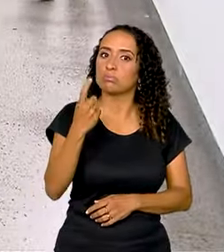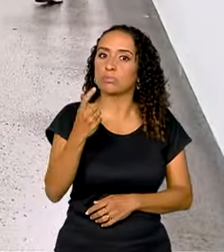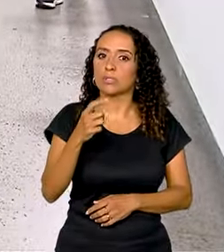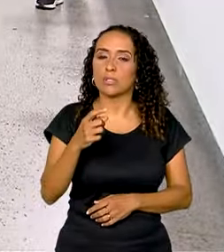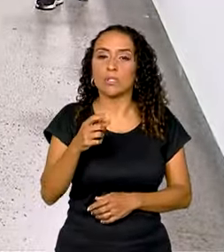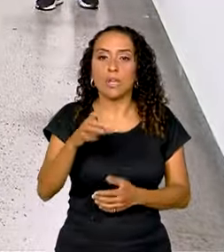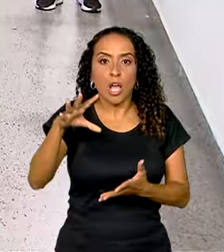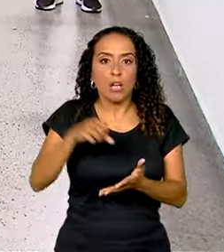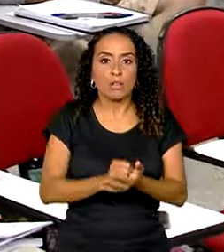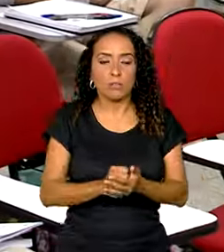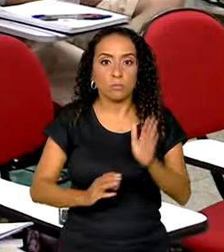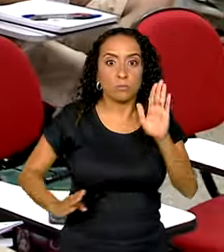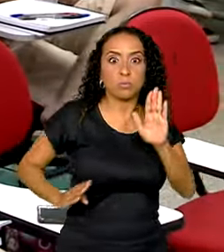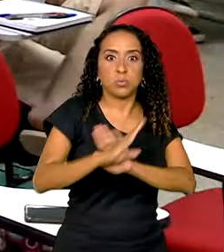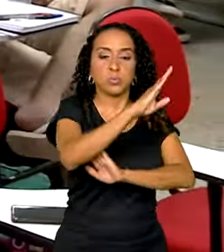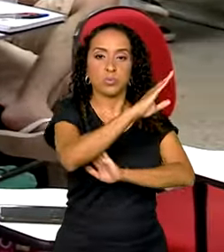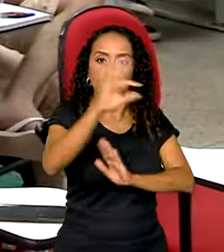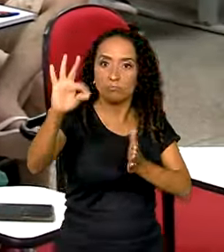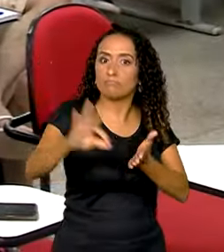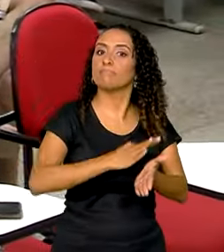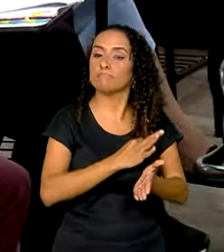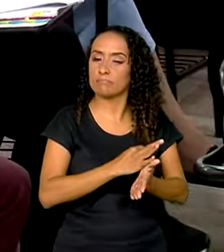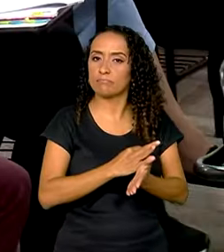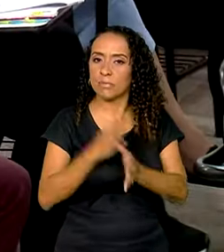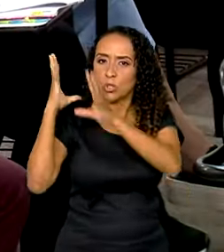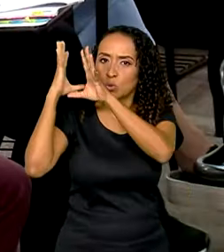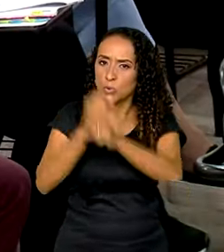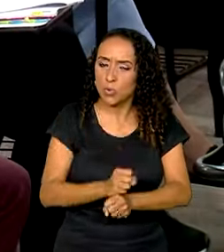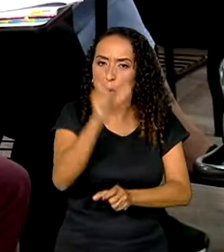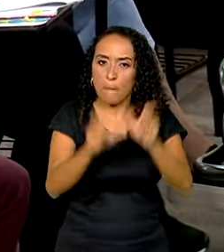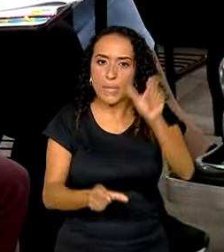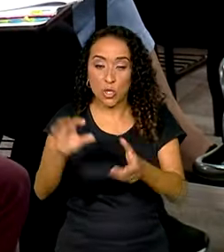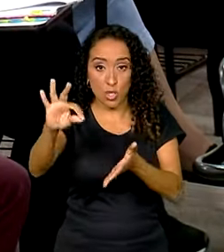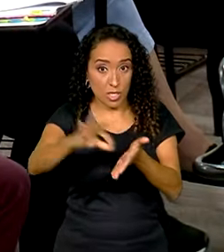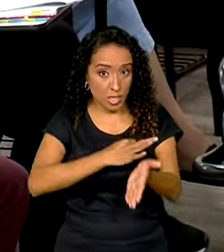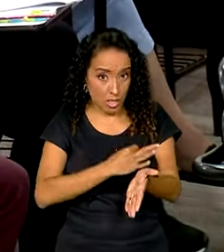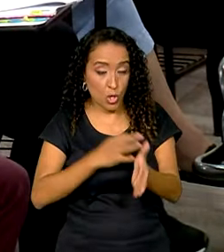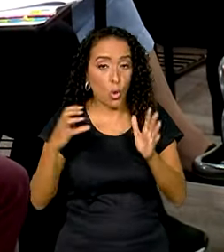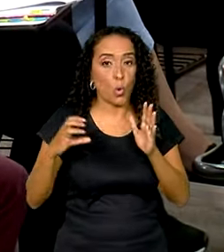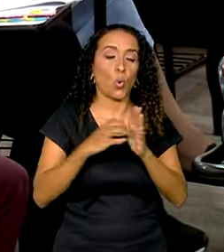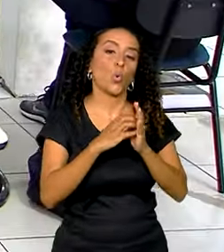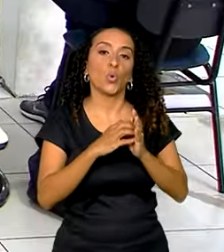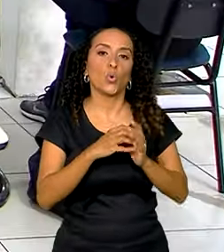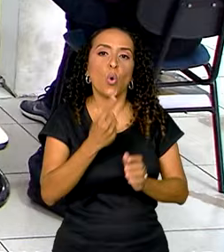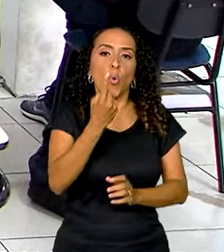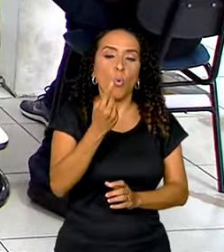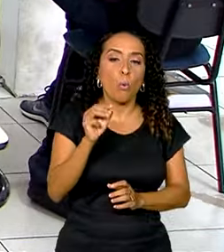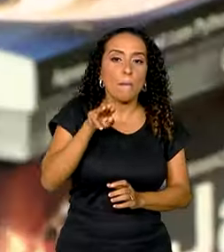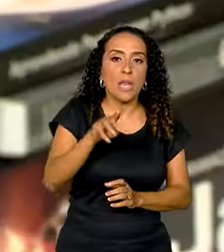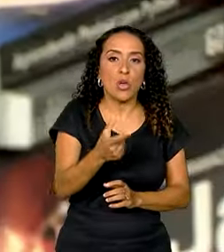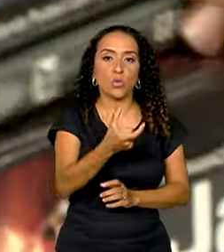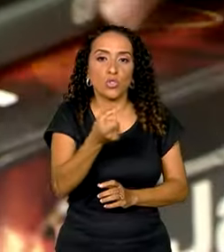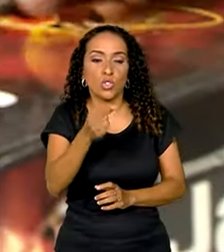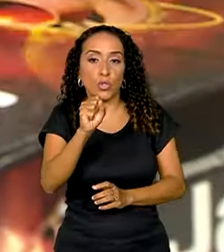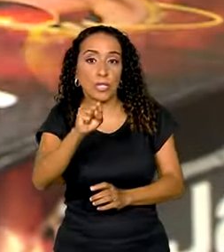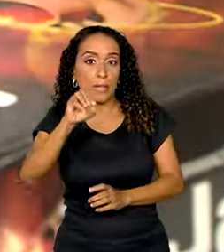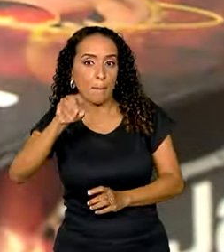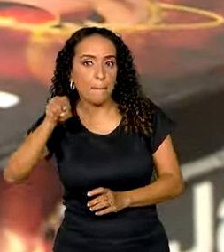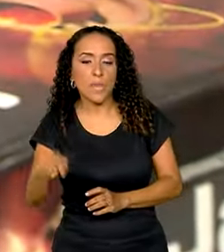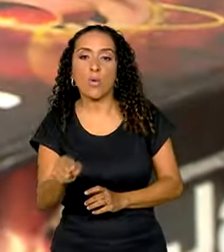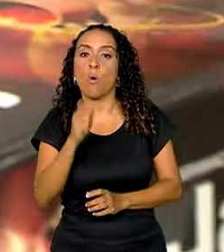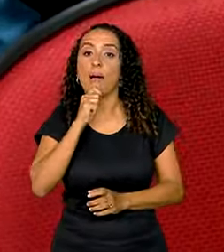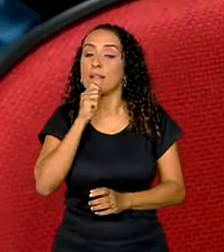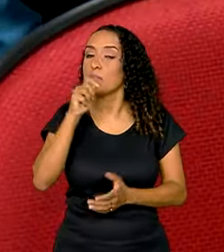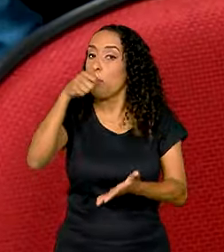um recorde histórico de inscrições do total de pessoas que se inscreveram no concurso 1. 80.000